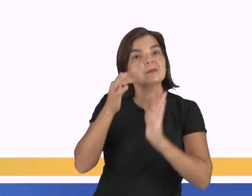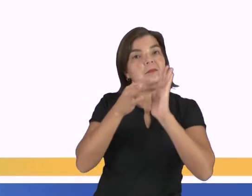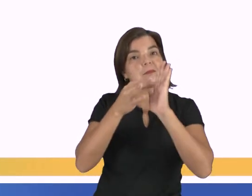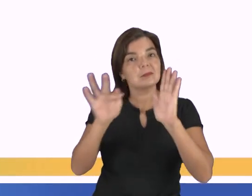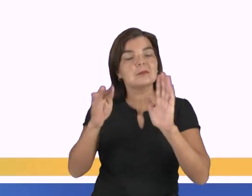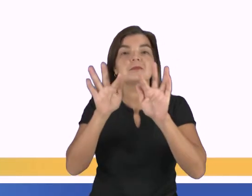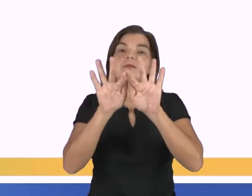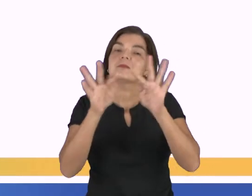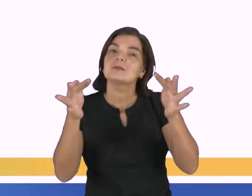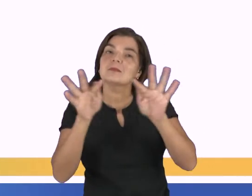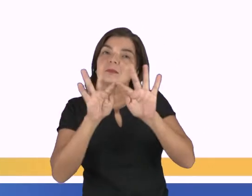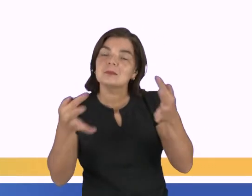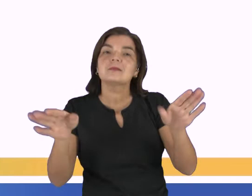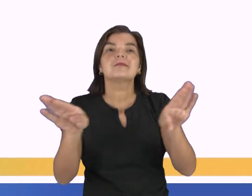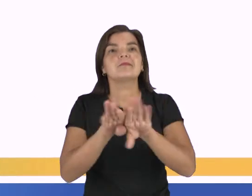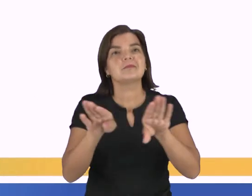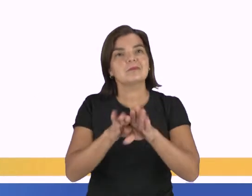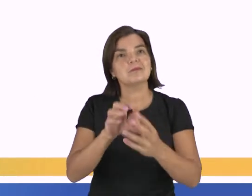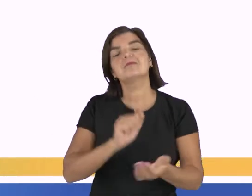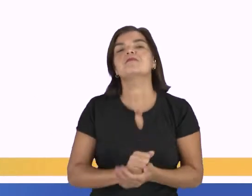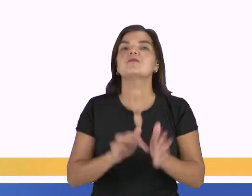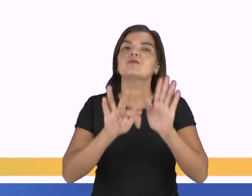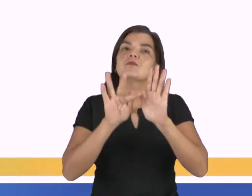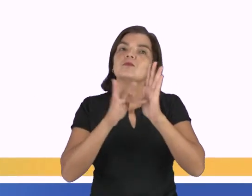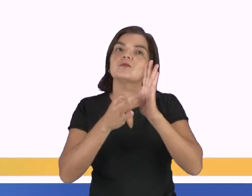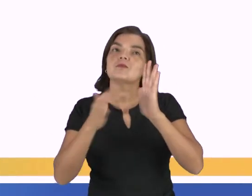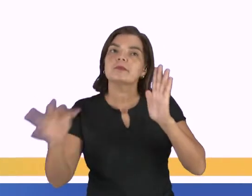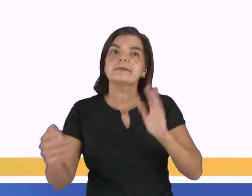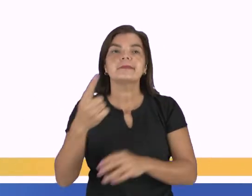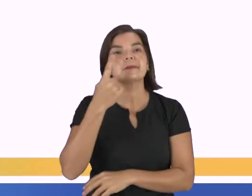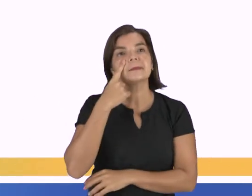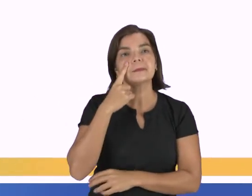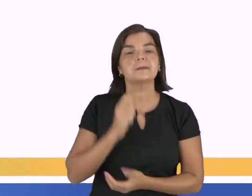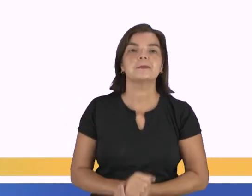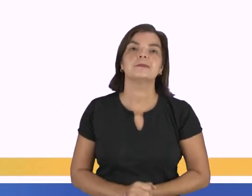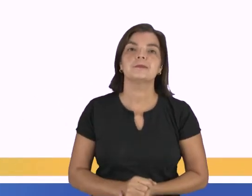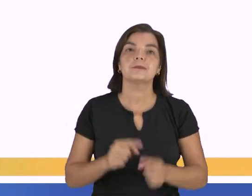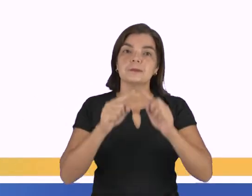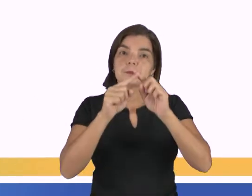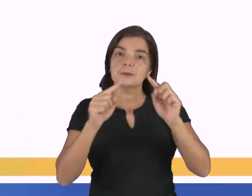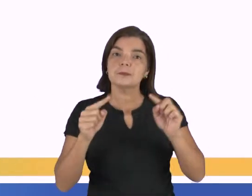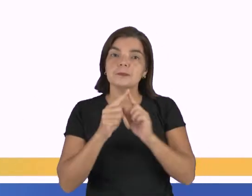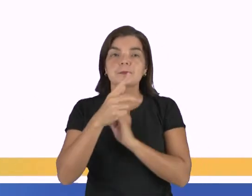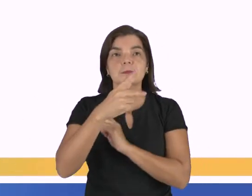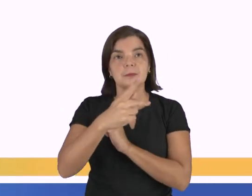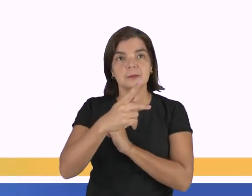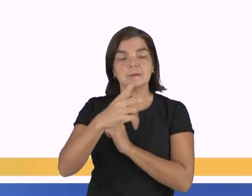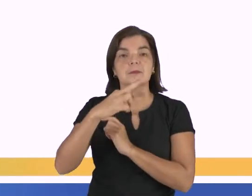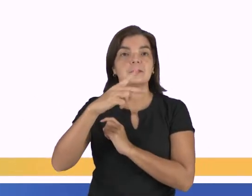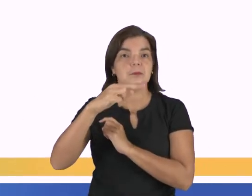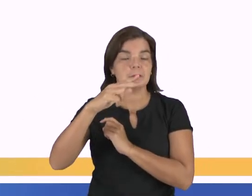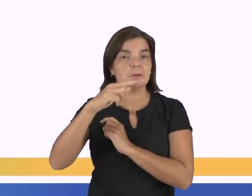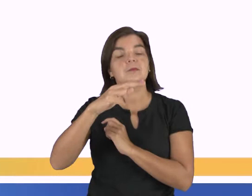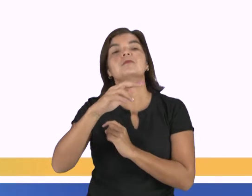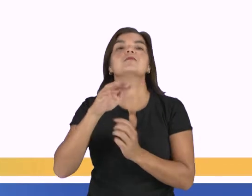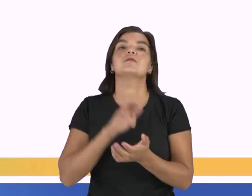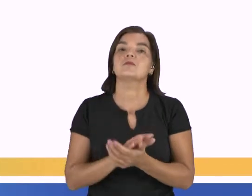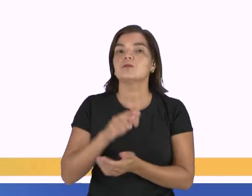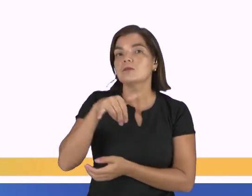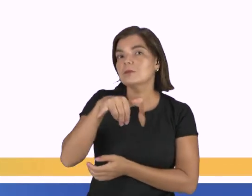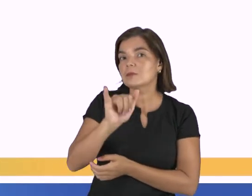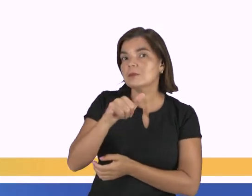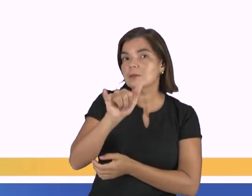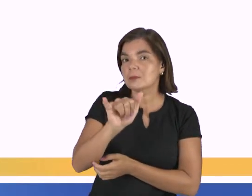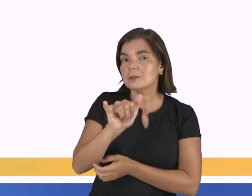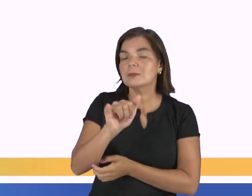aquelas grandezas agora são dispostas na equação, vai ficar dessa forma aí, ó. O ΔP, que vai ser a variação de pressão, ela vai ser igual